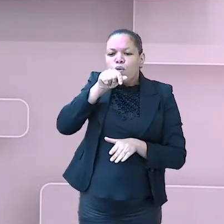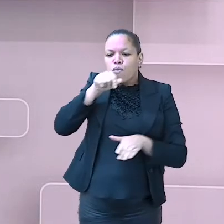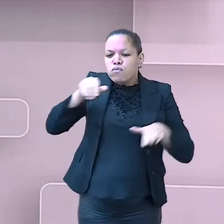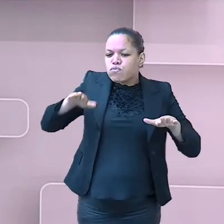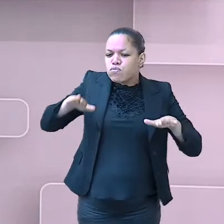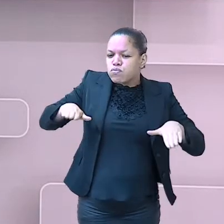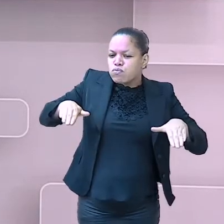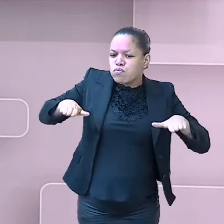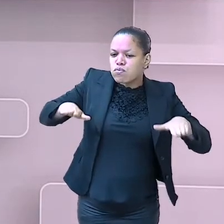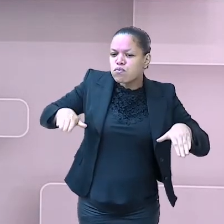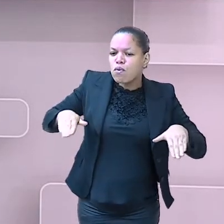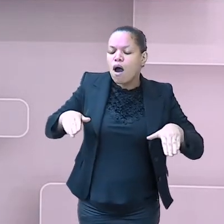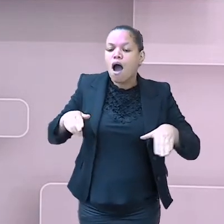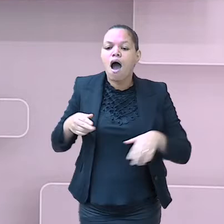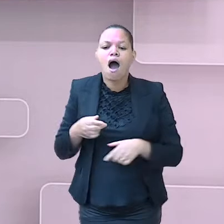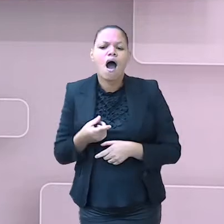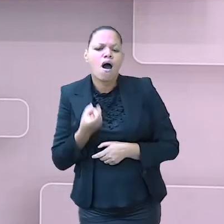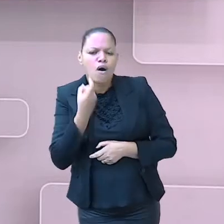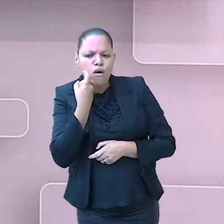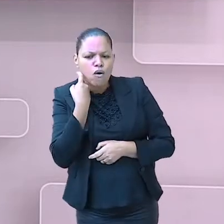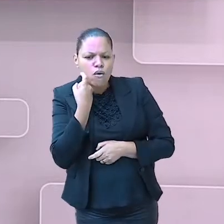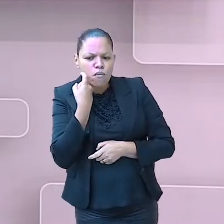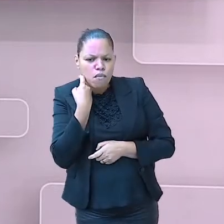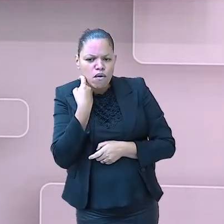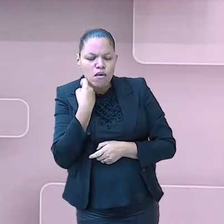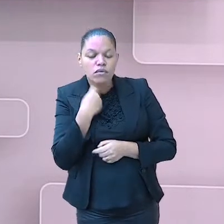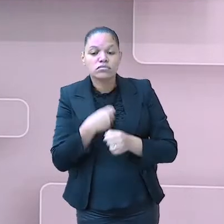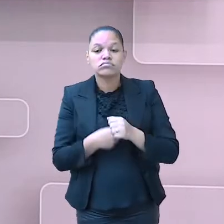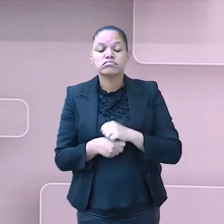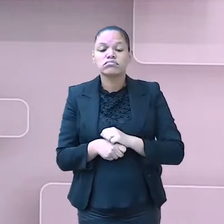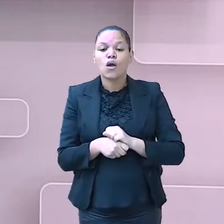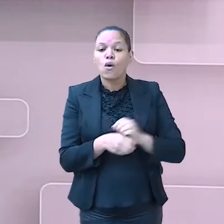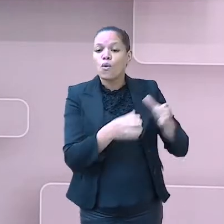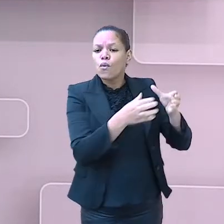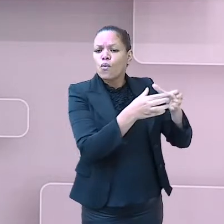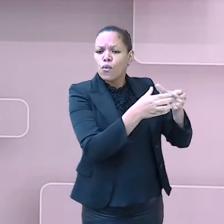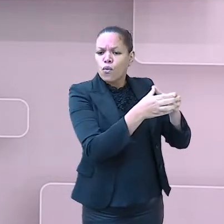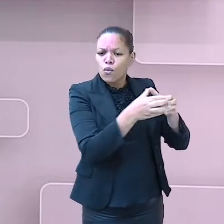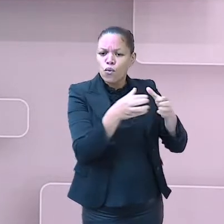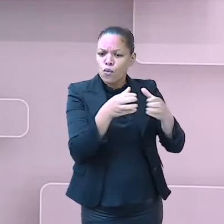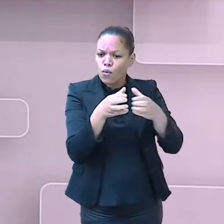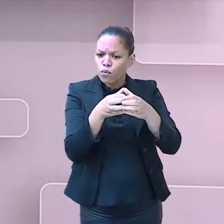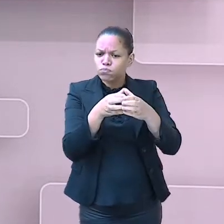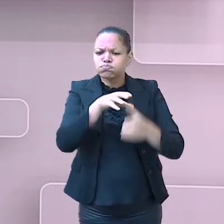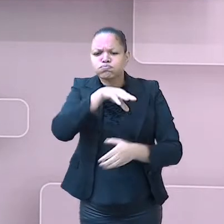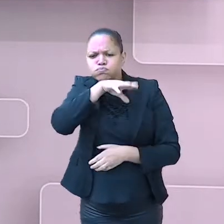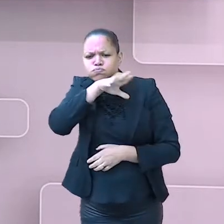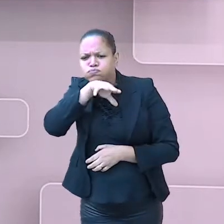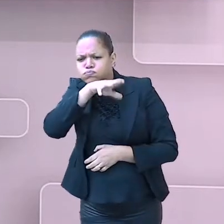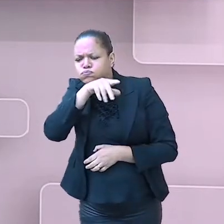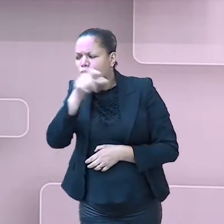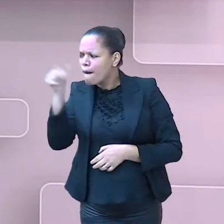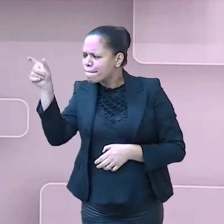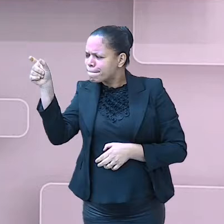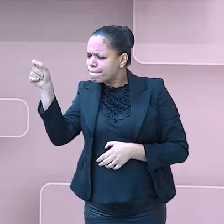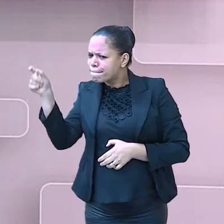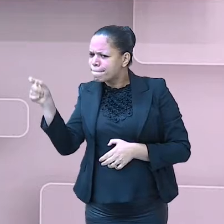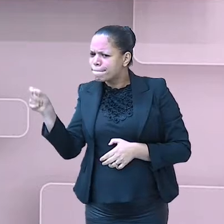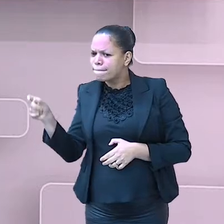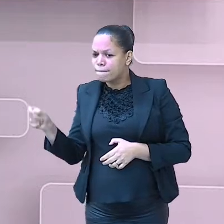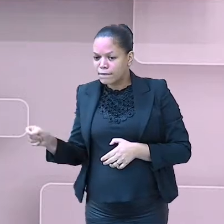Então, relembrando, nós estamos falando da classificação dos animais vertebrados, que são aqueles